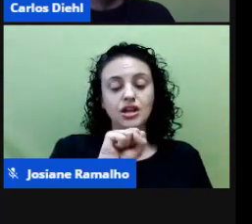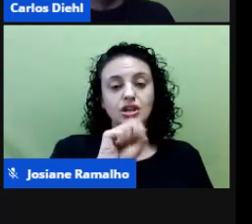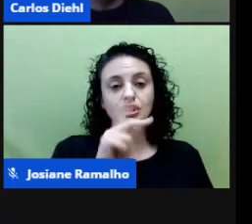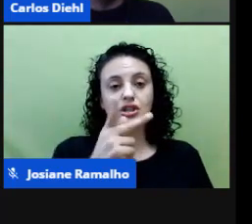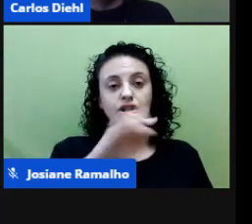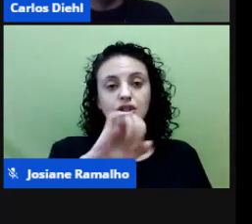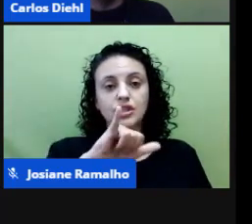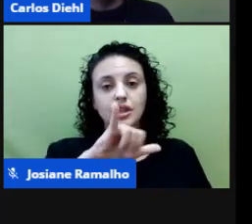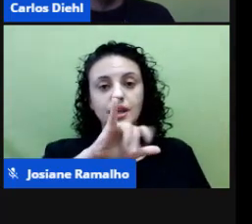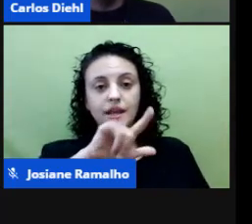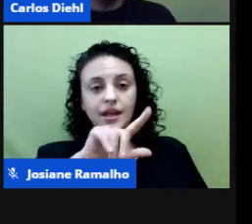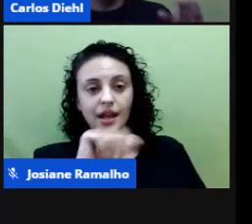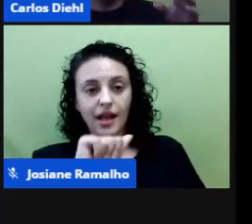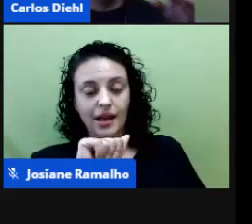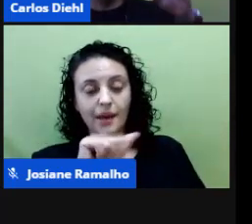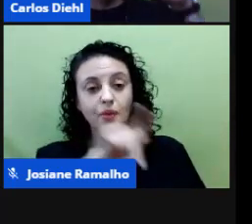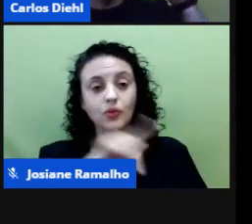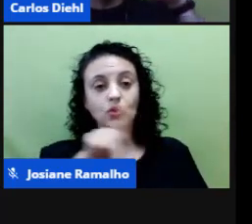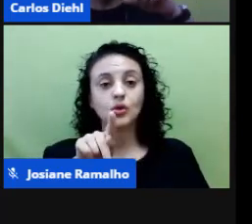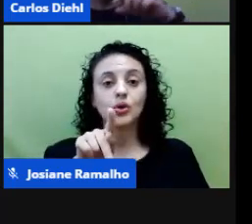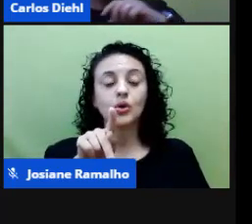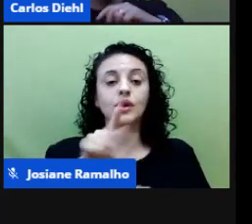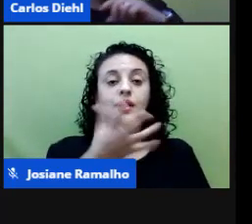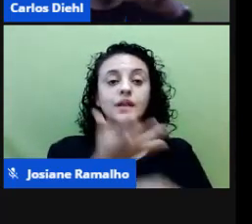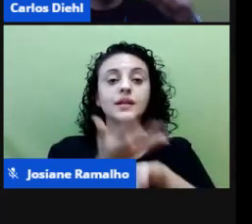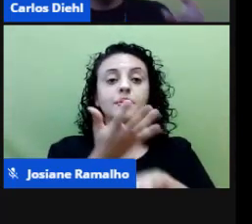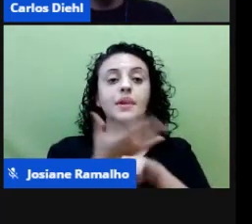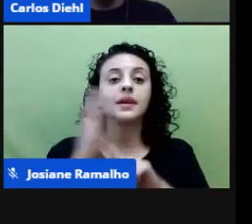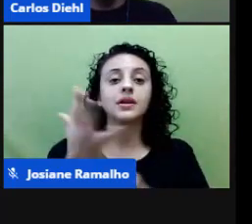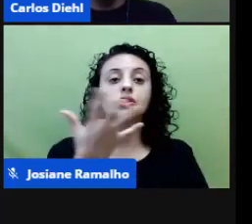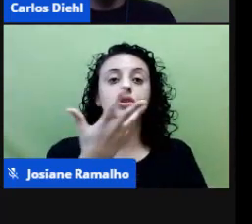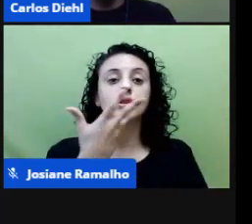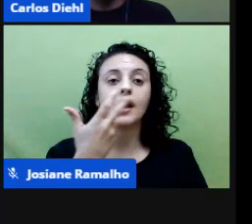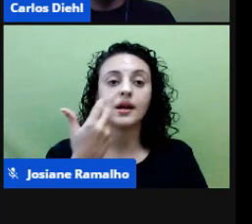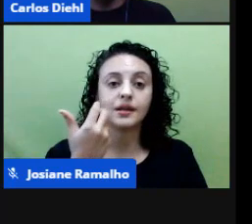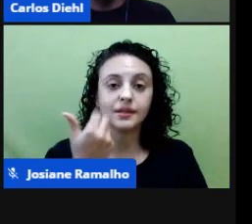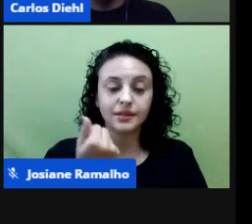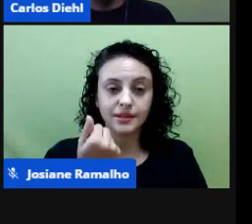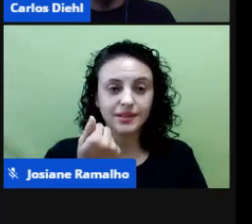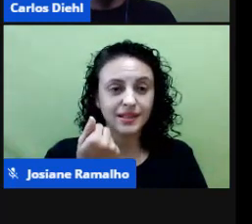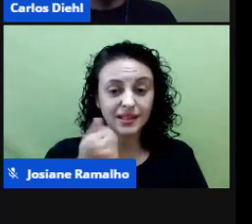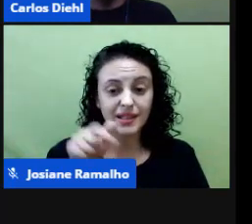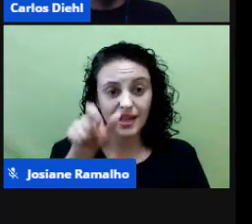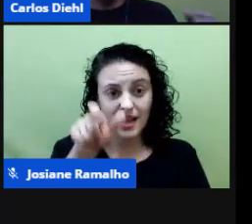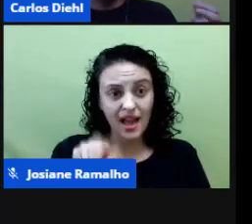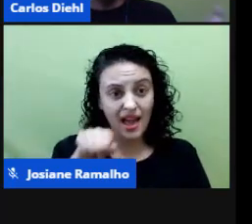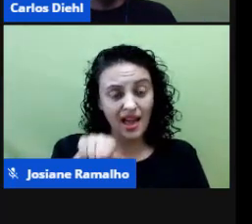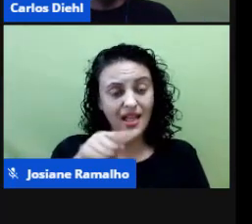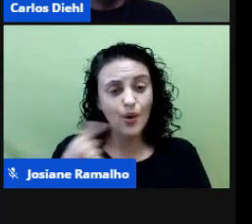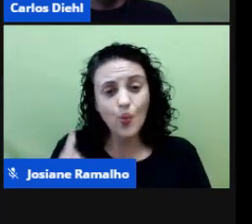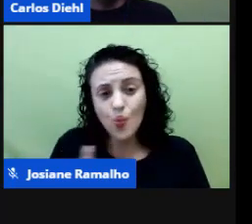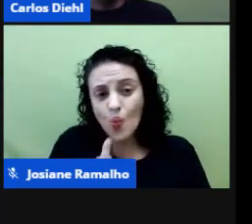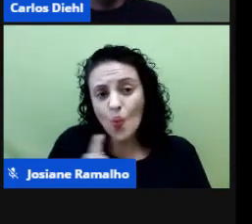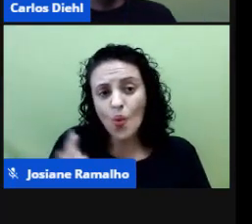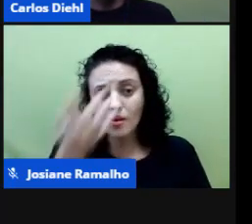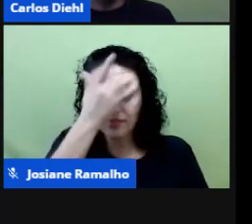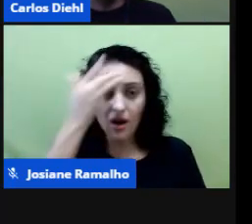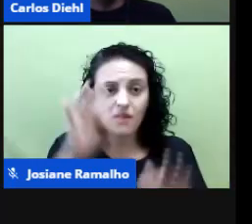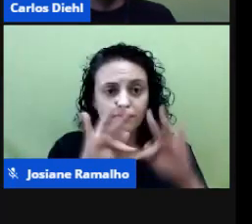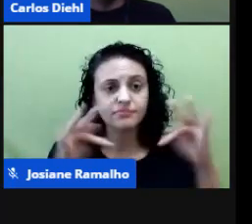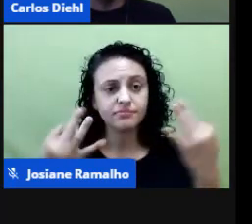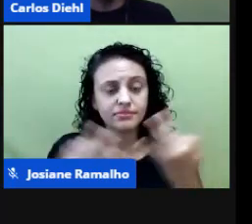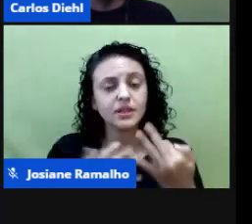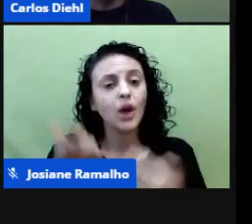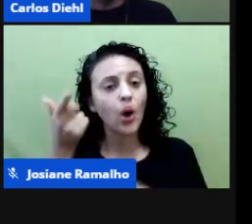da família dela, que é uma família negra, que conseguiu concluir a faculdade dela. Então ela conseguiu concluir